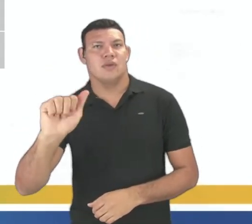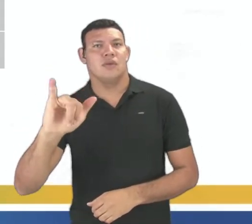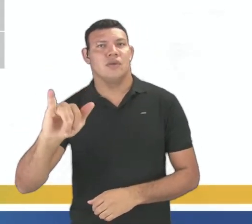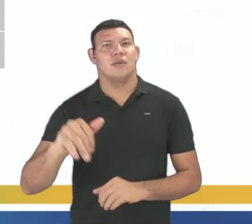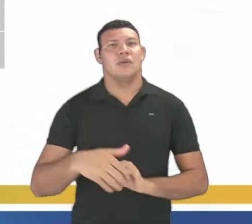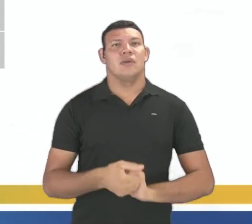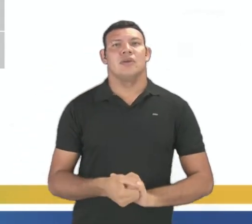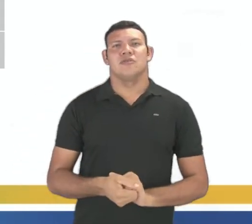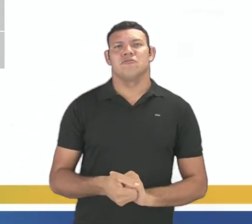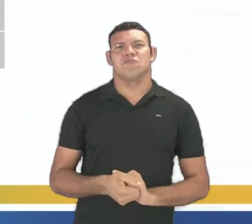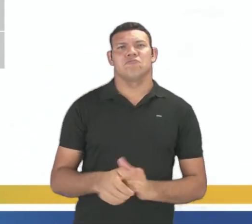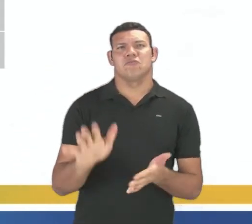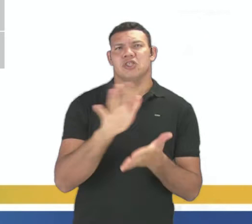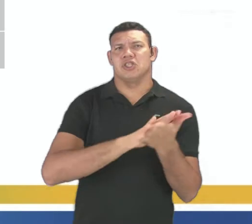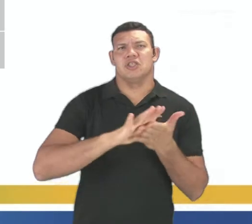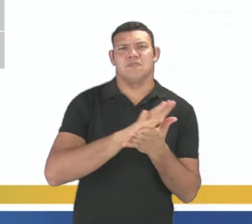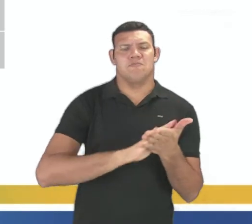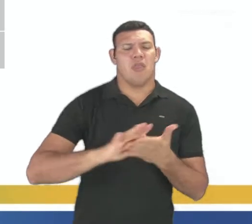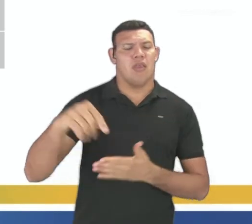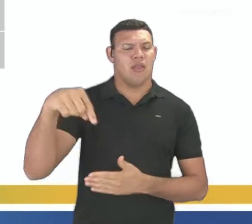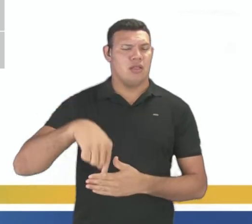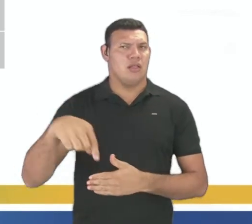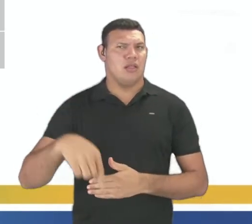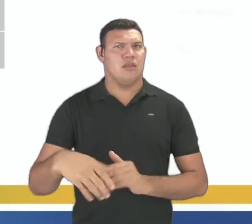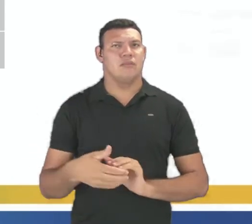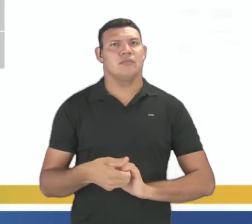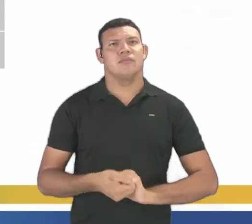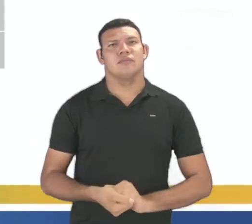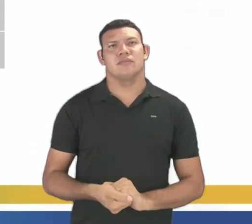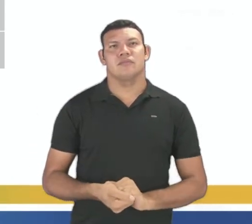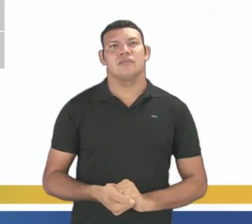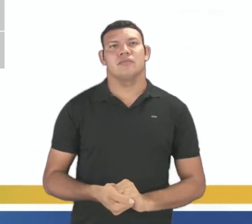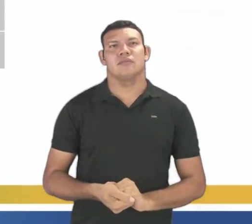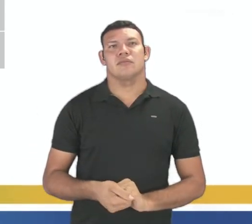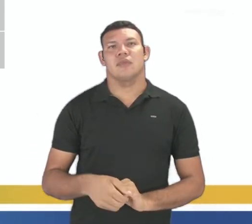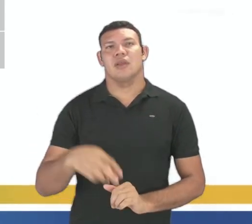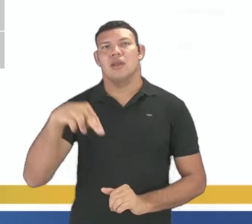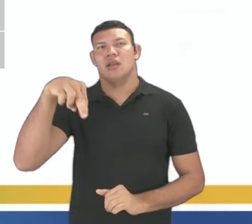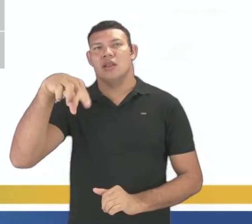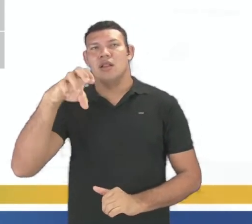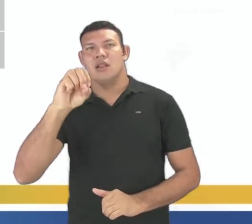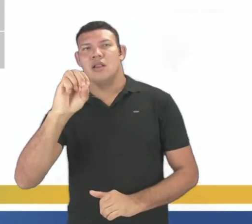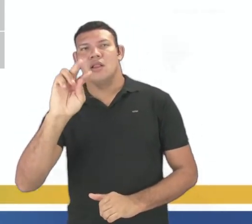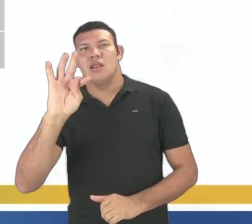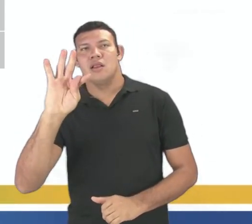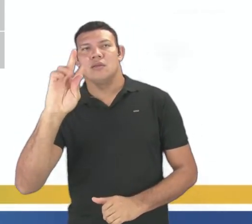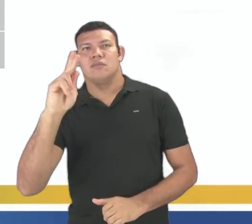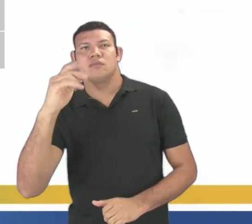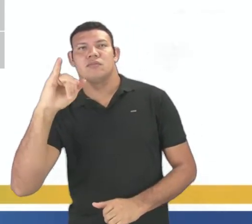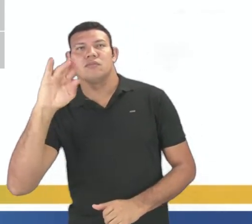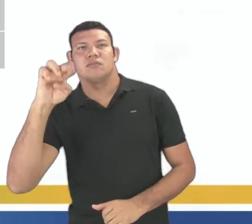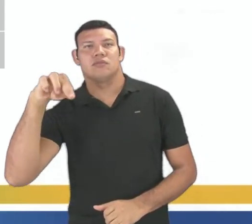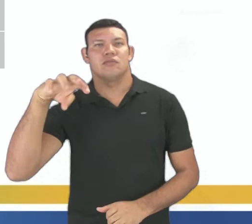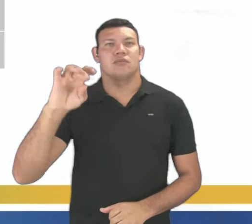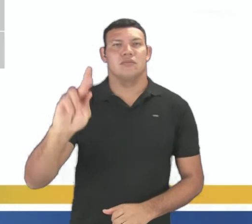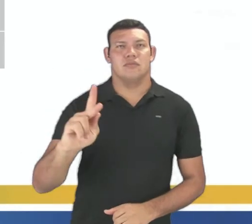aqui, ok? E o último, everything, que significa tudo ou todas as